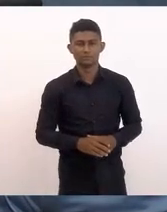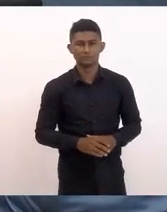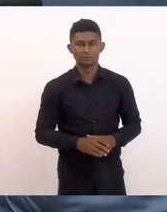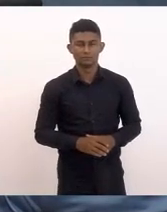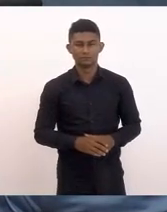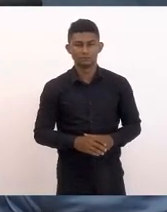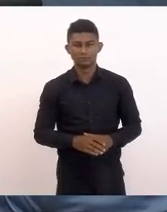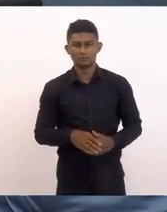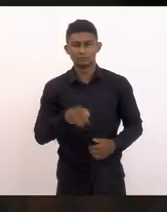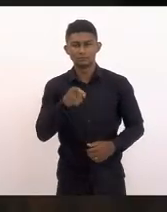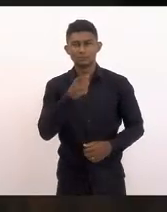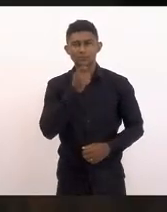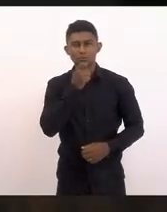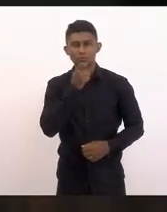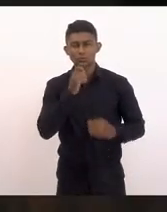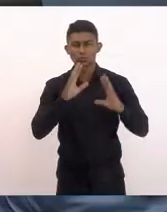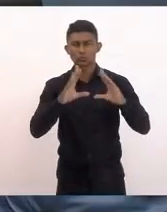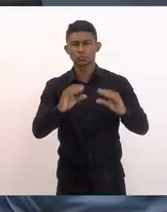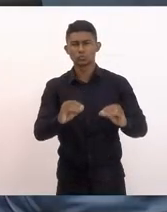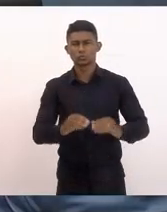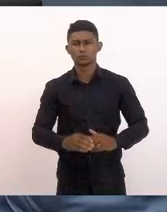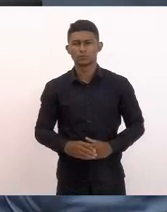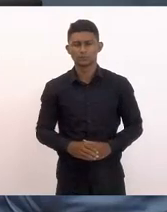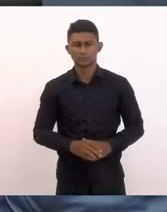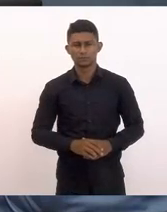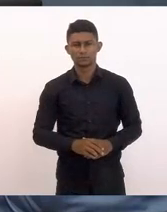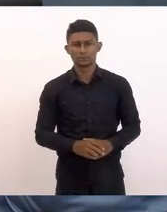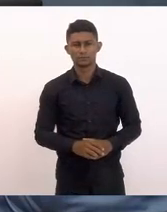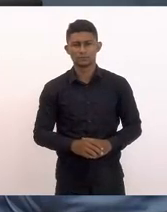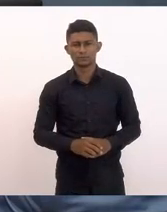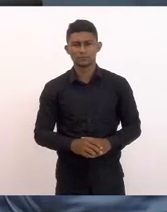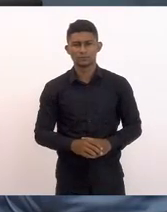Tá, seu som está aí. Presidente, pode...